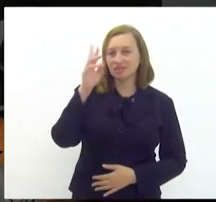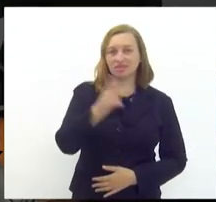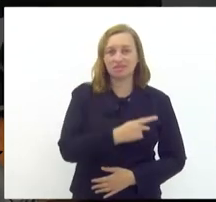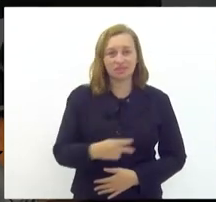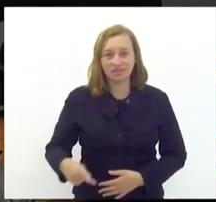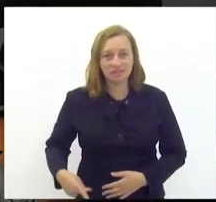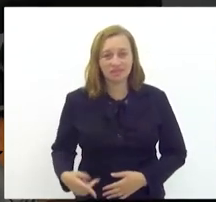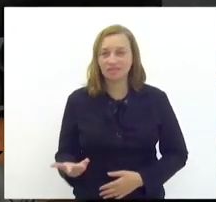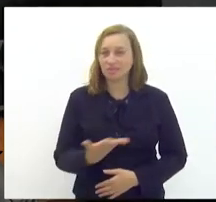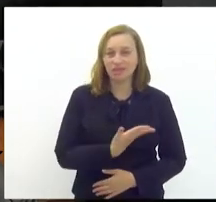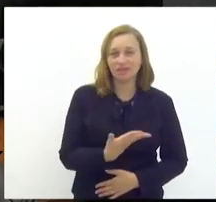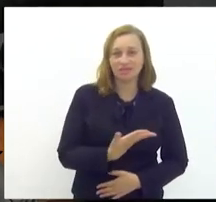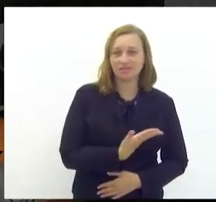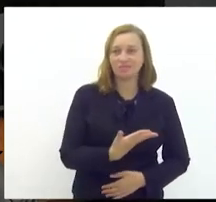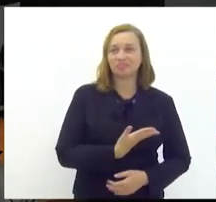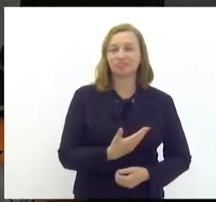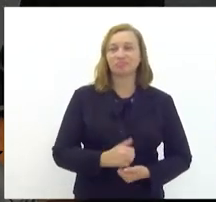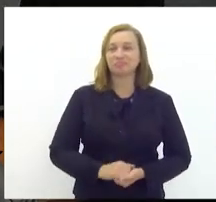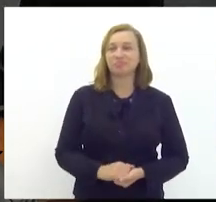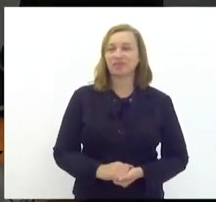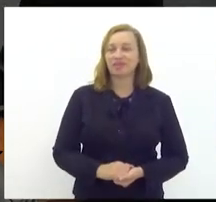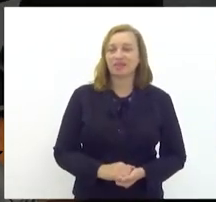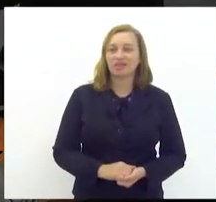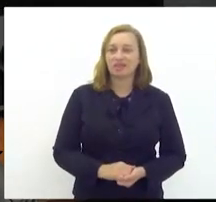senhor presidente eu